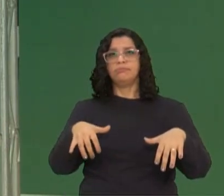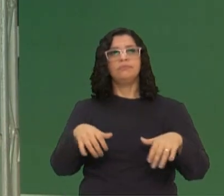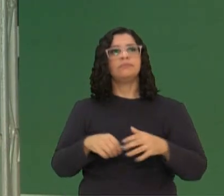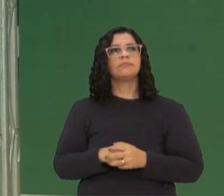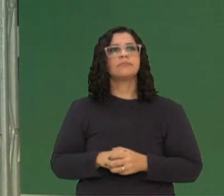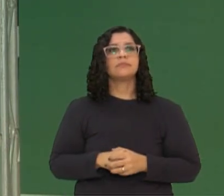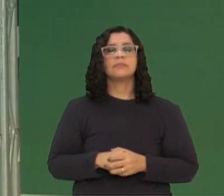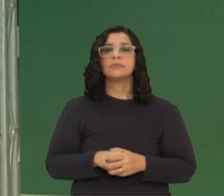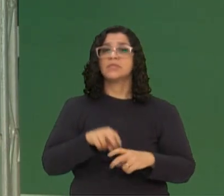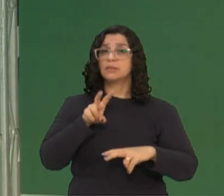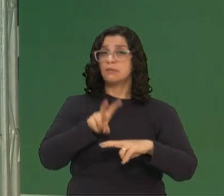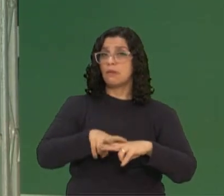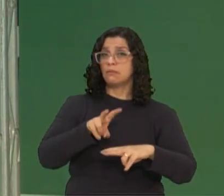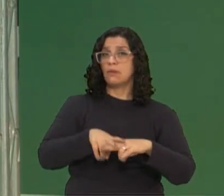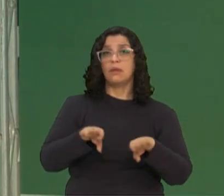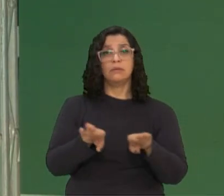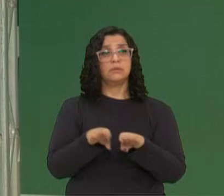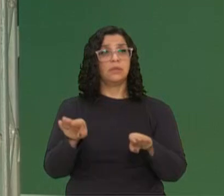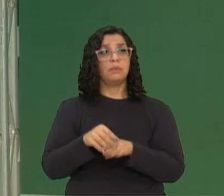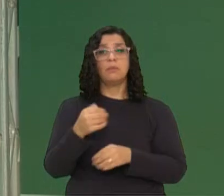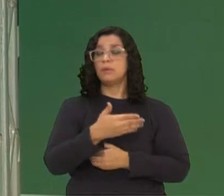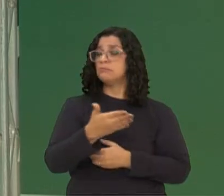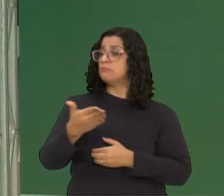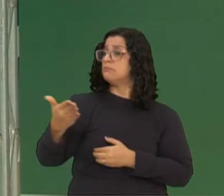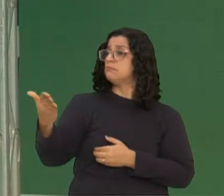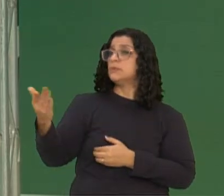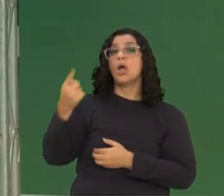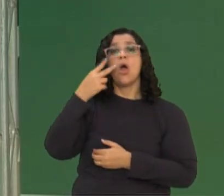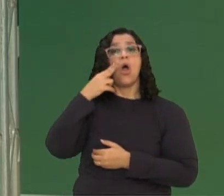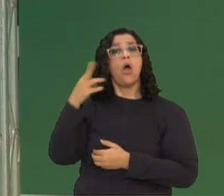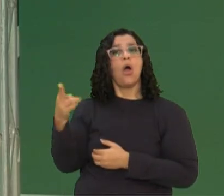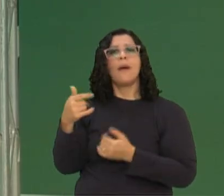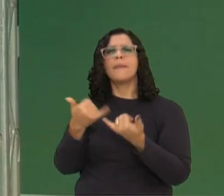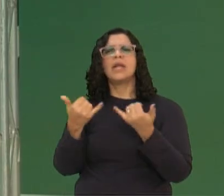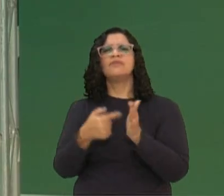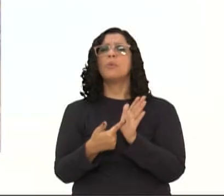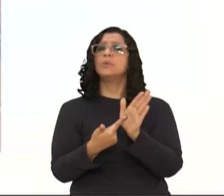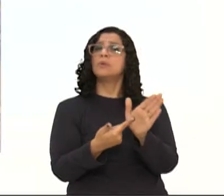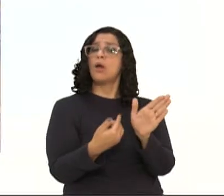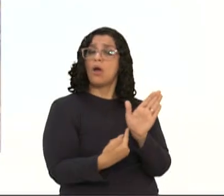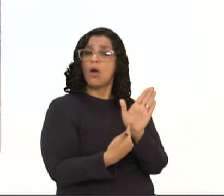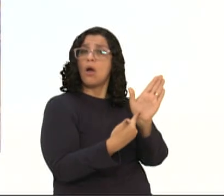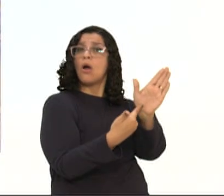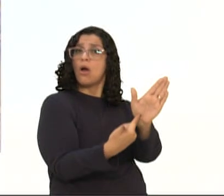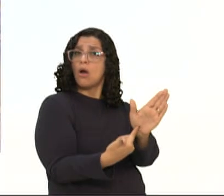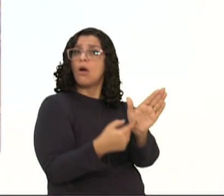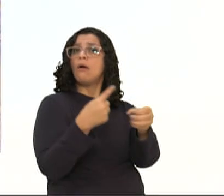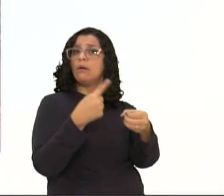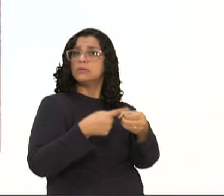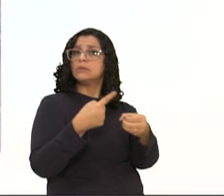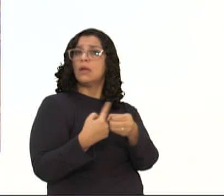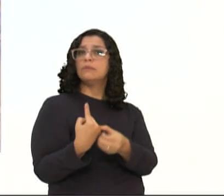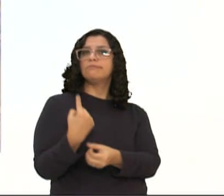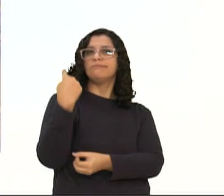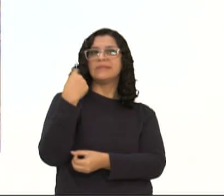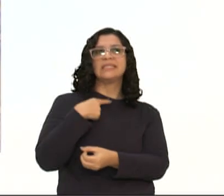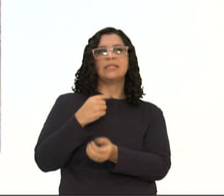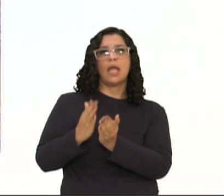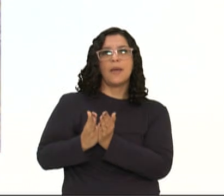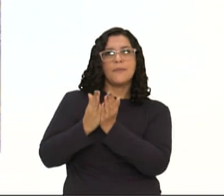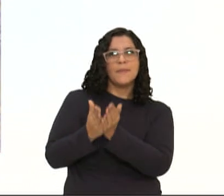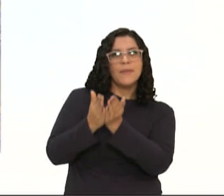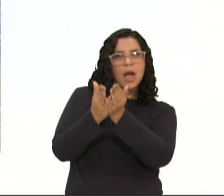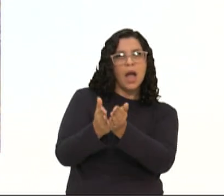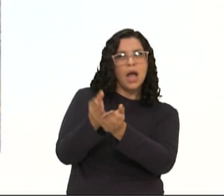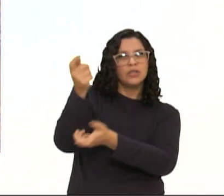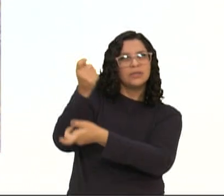aqui sentado, e ele está com o braço apresentando, como um apresentador que ele está mostrando ao fundo. Barcos,